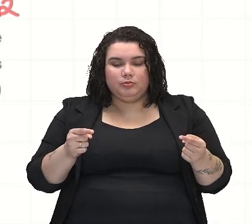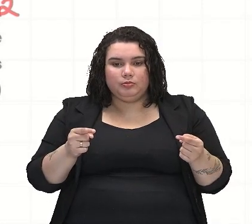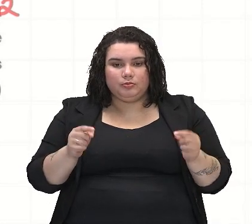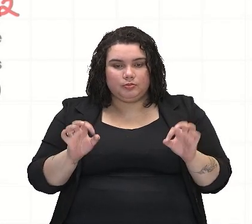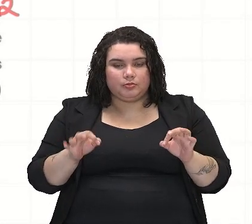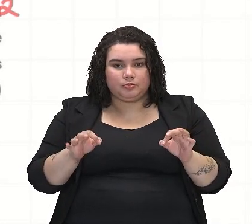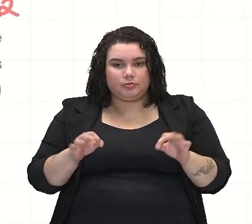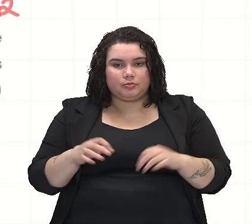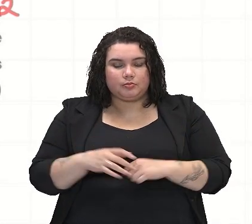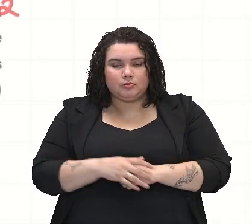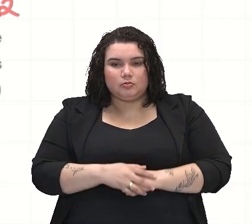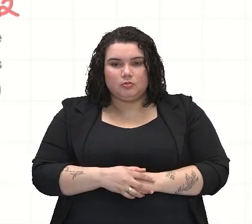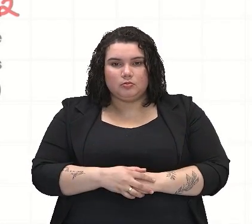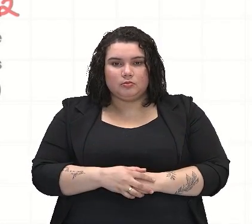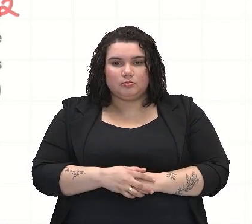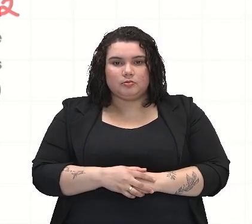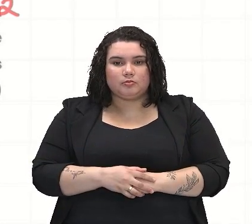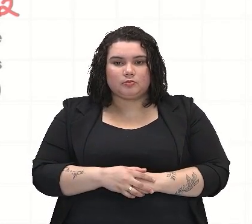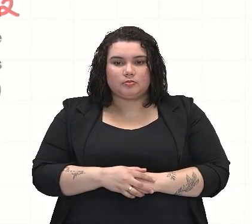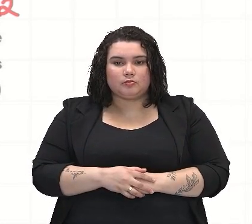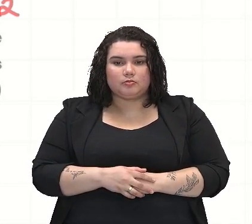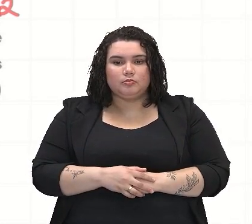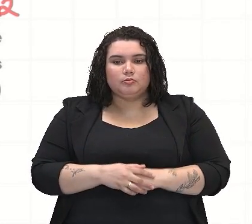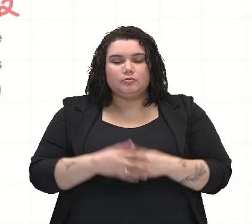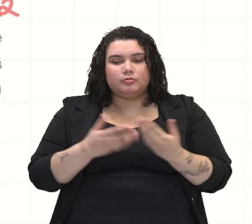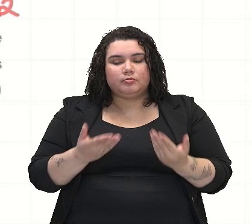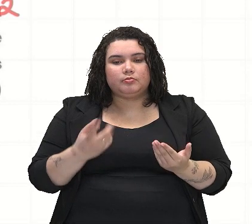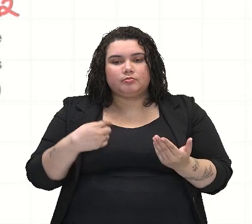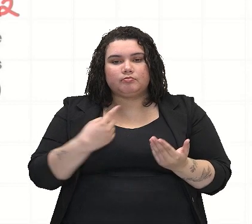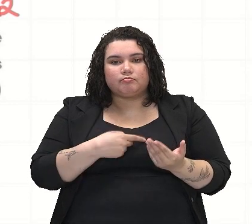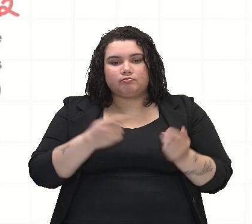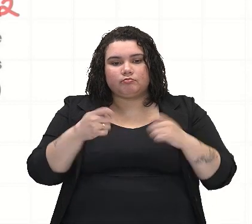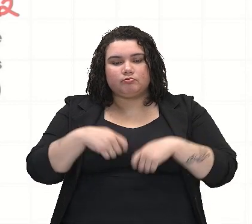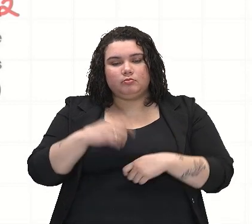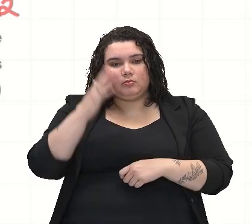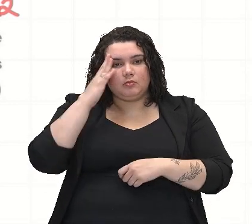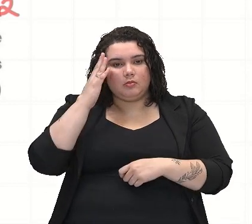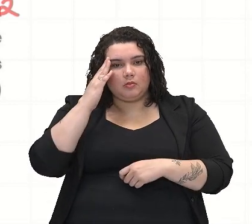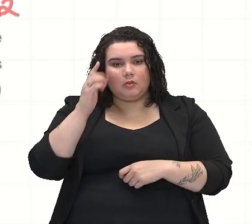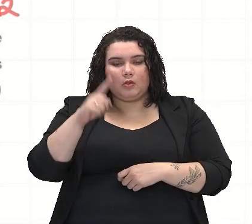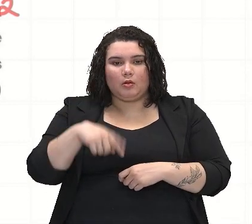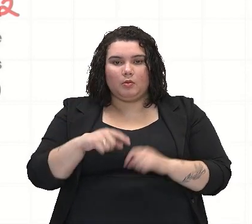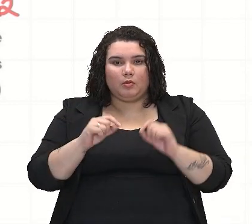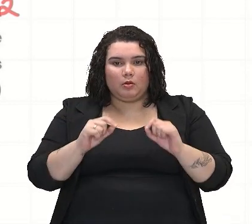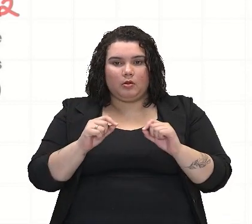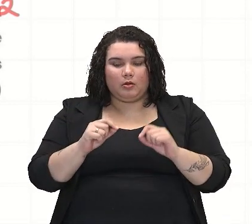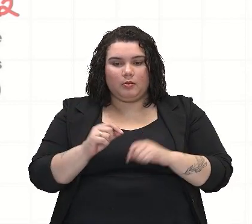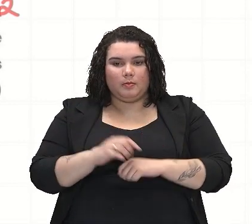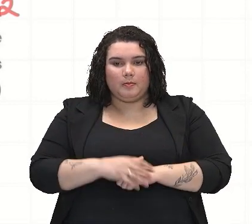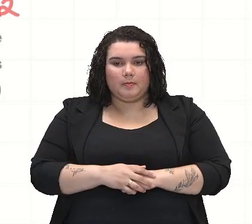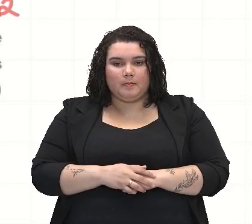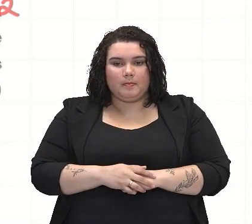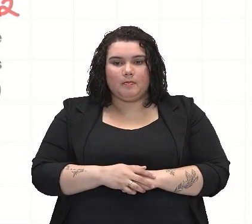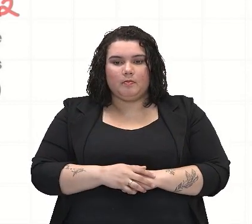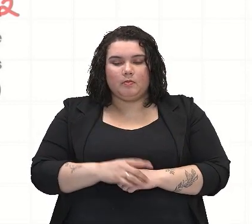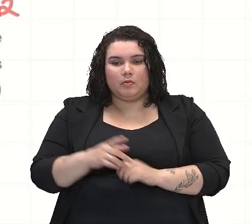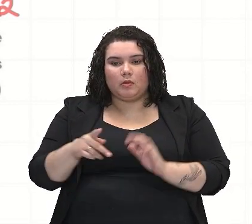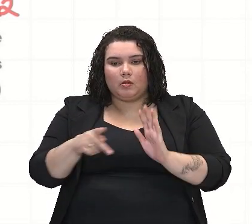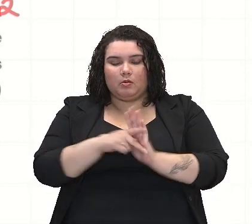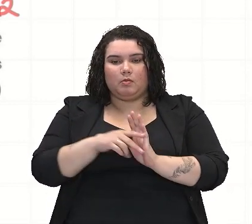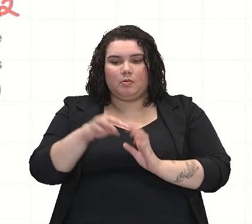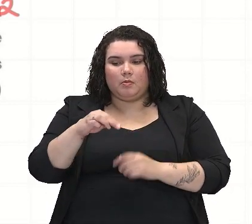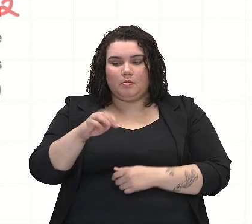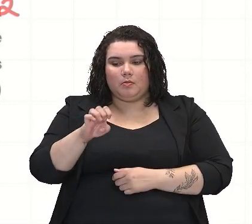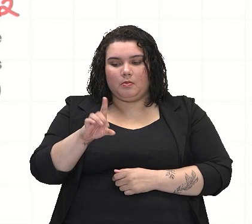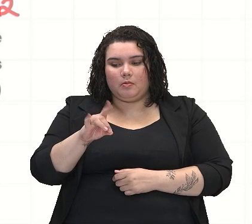das extremidades. Isso nos garante que eles ficam, então, eles pertencem, né, à